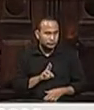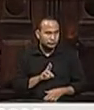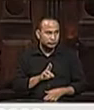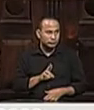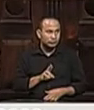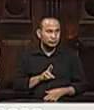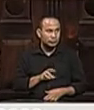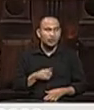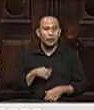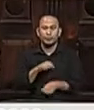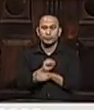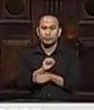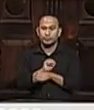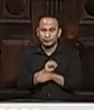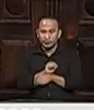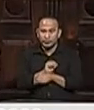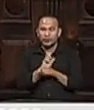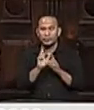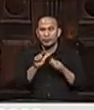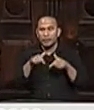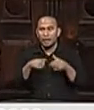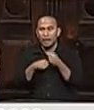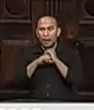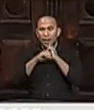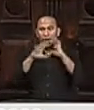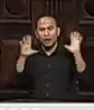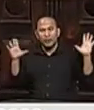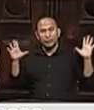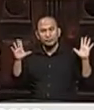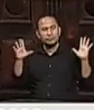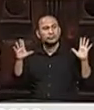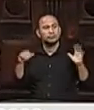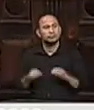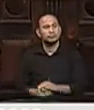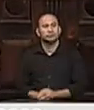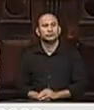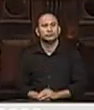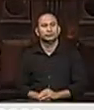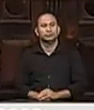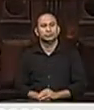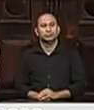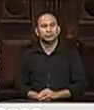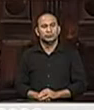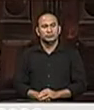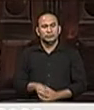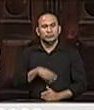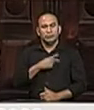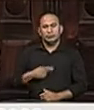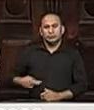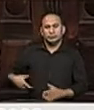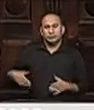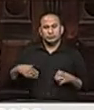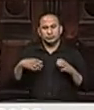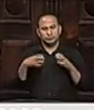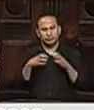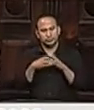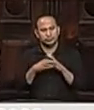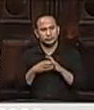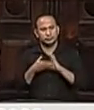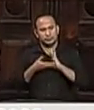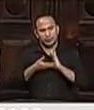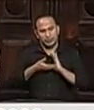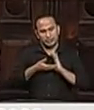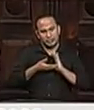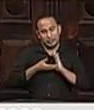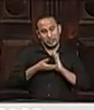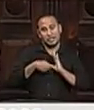isso. Eu aguardo um posicionamento claro do presidente do Congresso, do presidente da Câmara dos Deputados, que é deputado federal